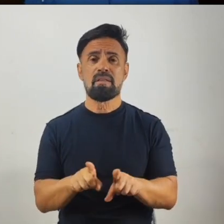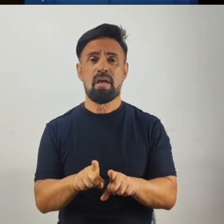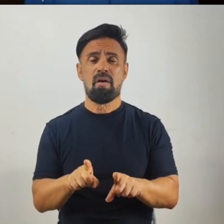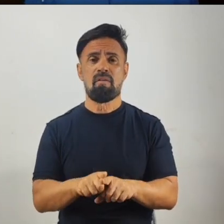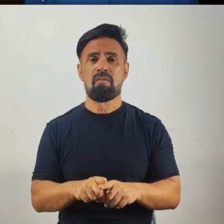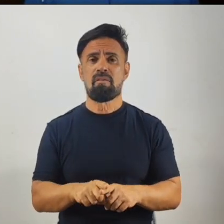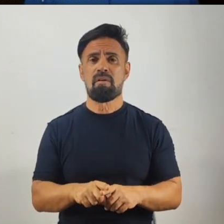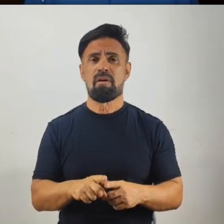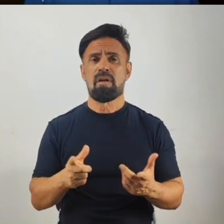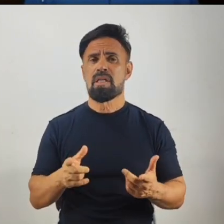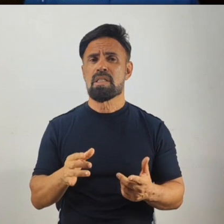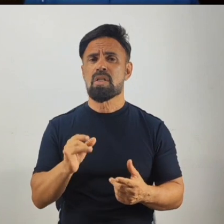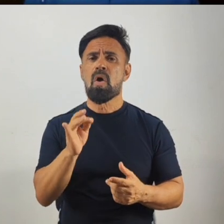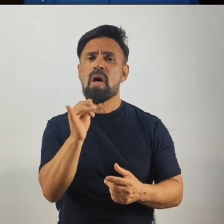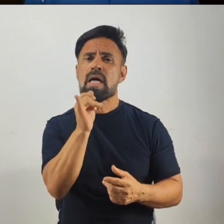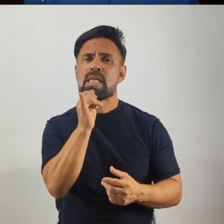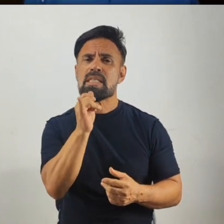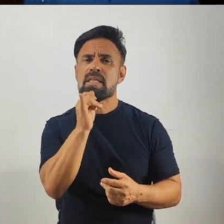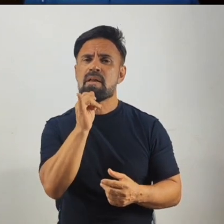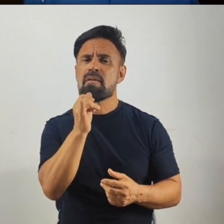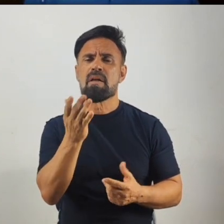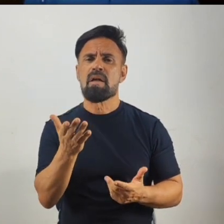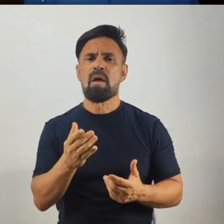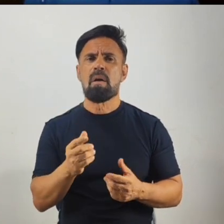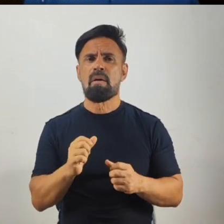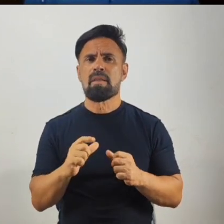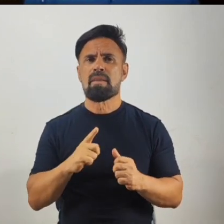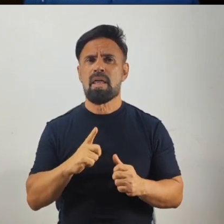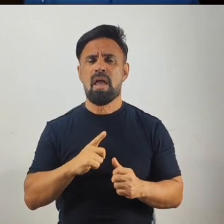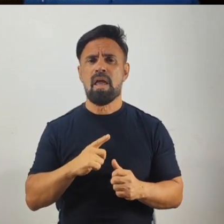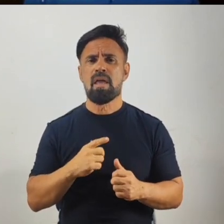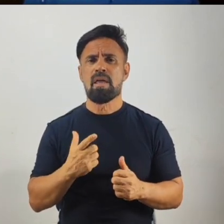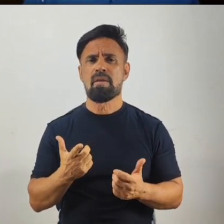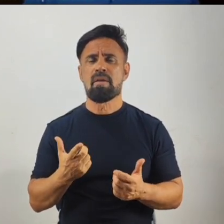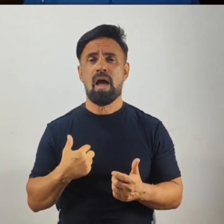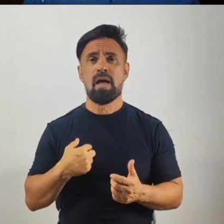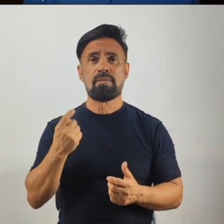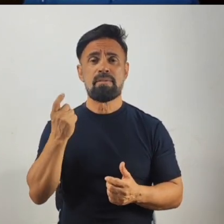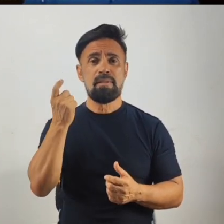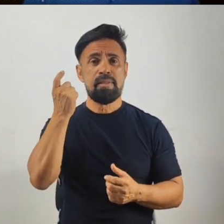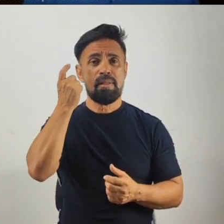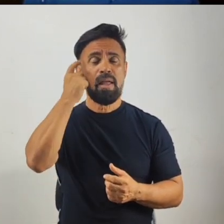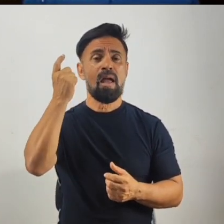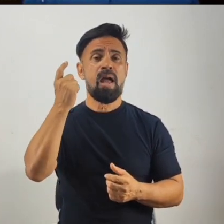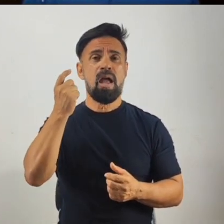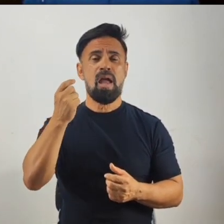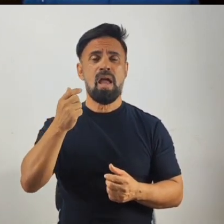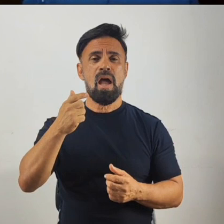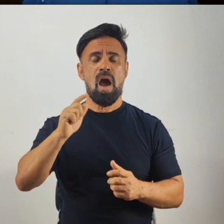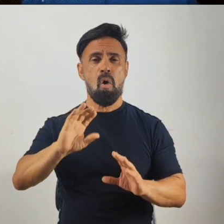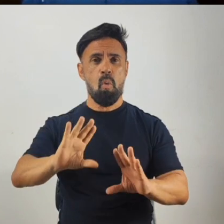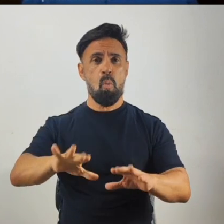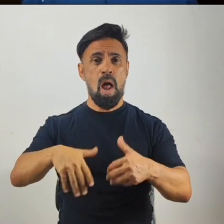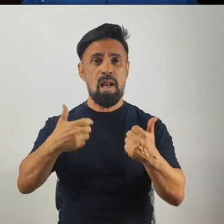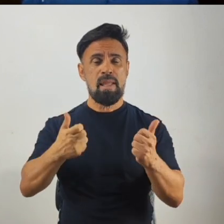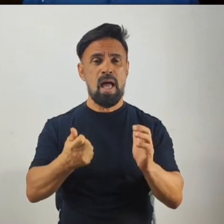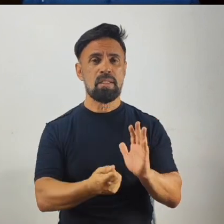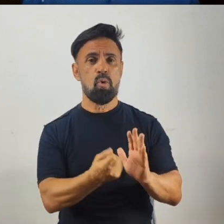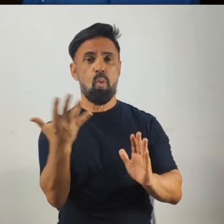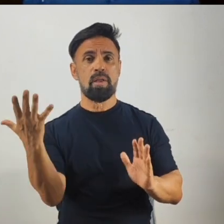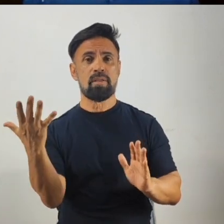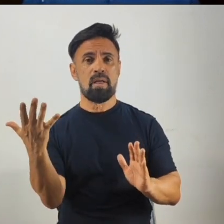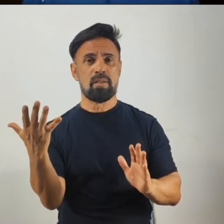gente fala, só para exemplificar o que seria isso, a gente tem muito a ideia de qualidade